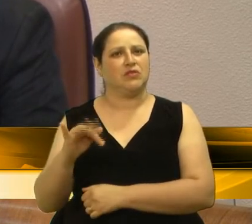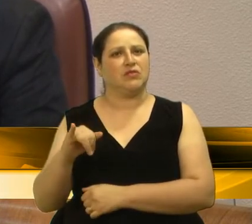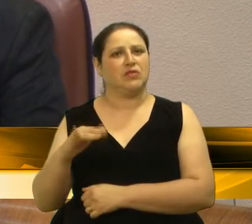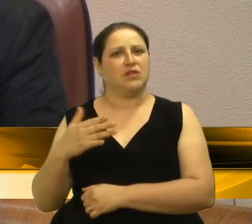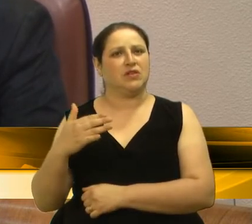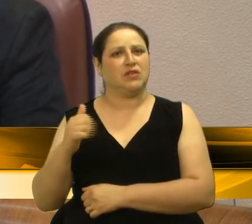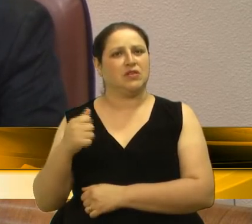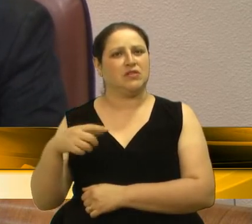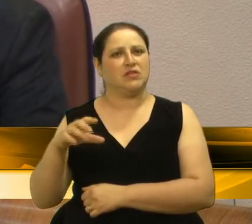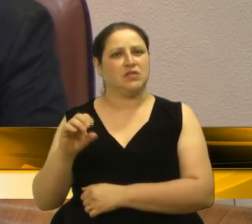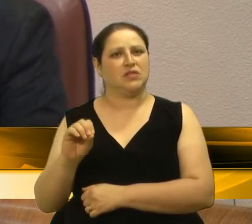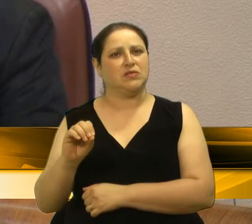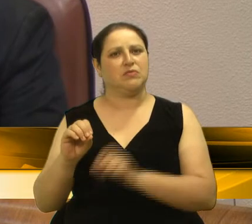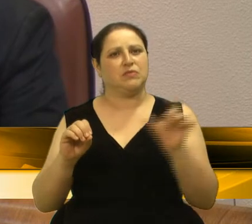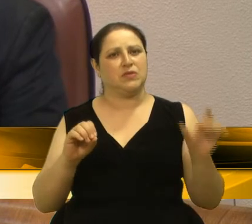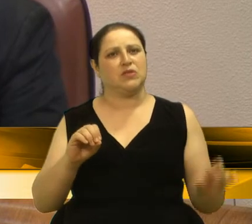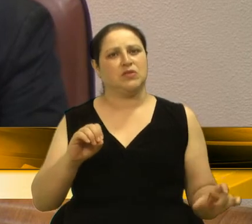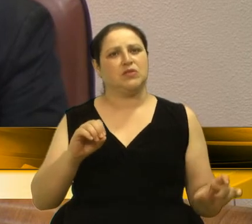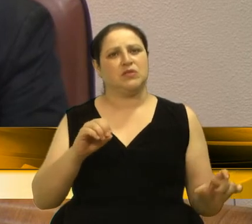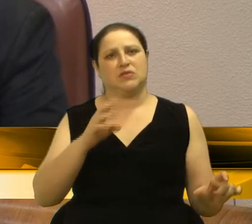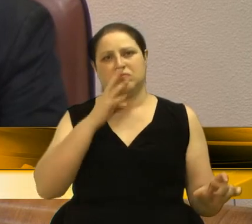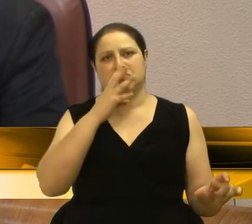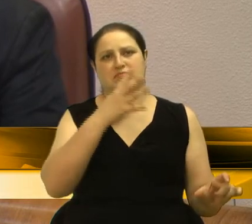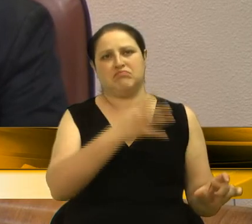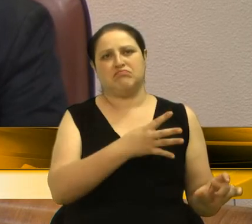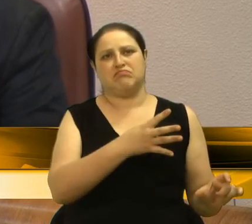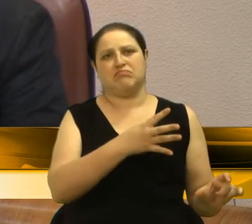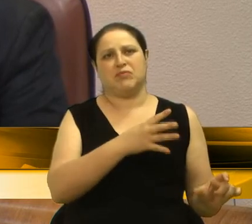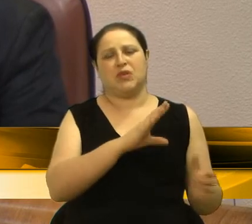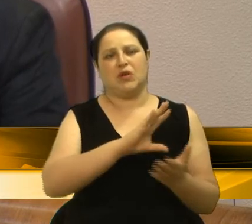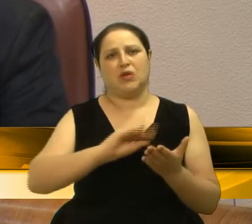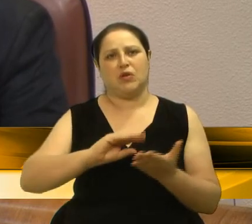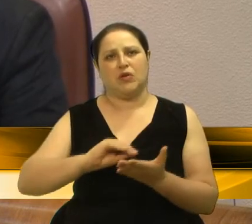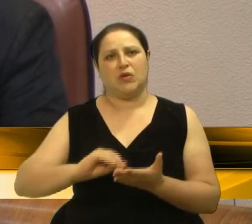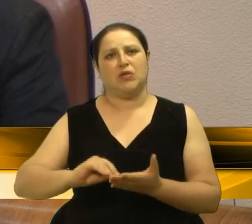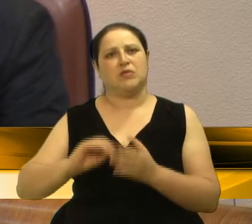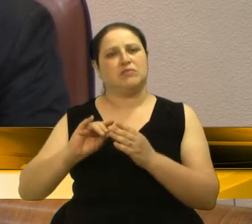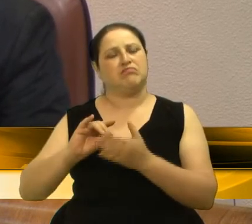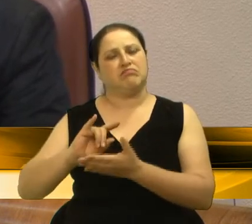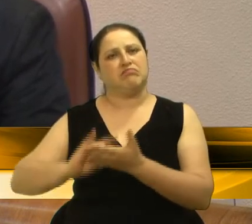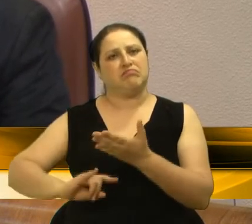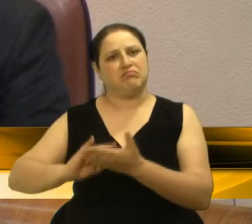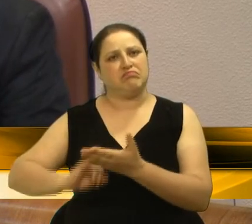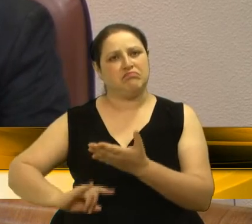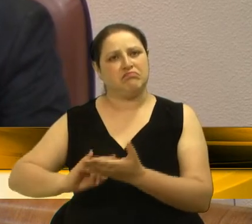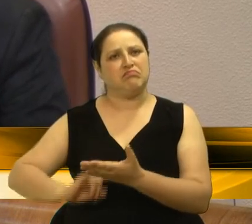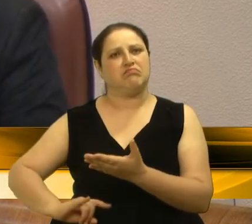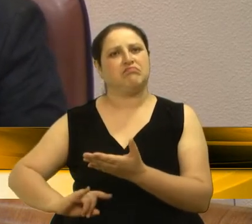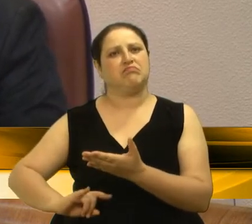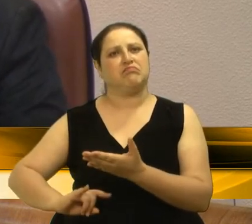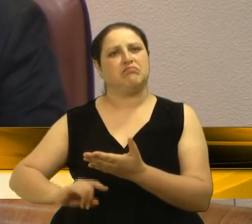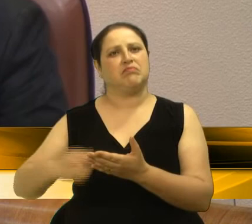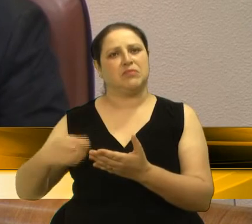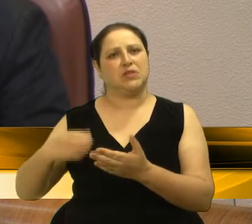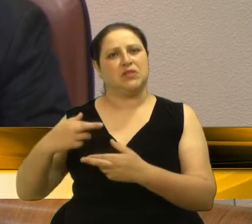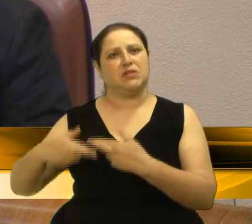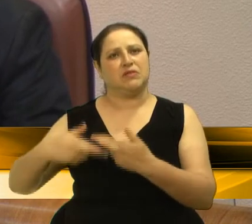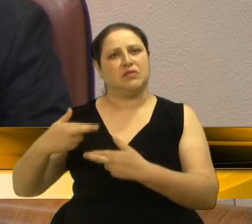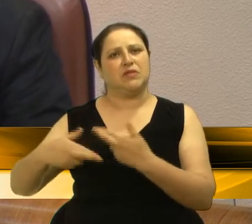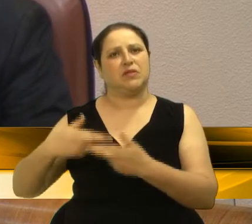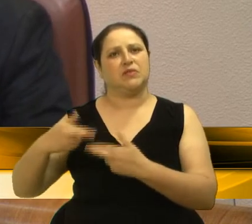do denunciado a cópia da denúncia e dos documentos que a instrui, razão pela qual os agravantes requerem a reforma dessa